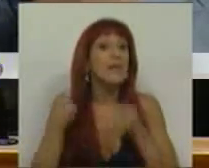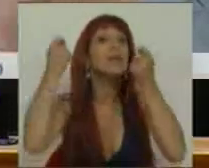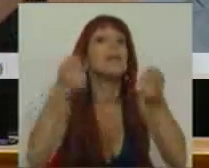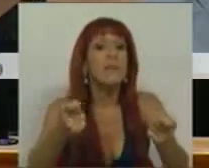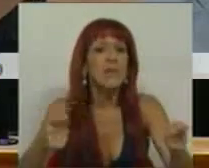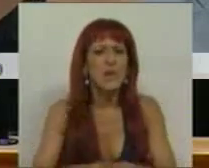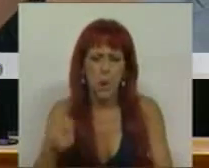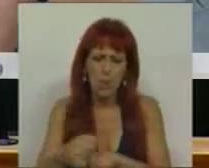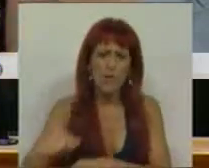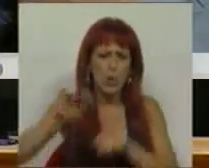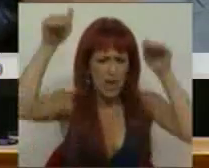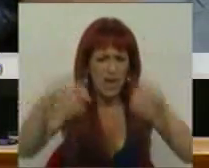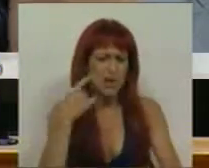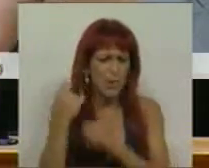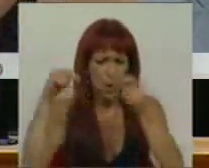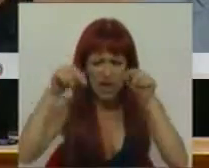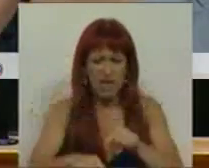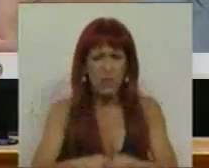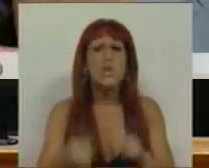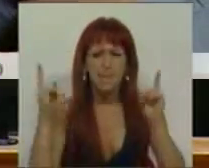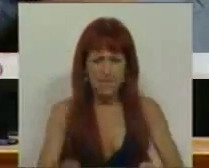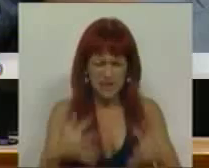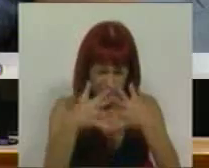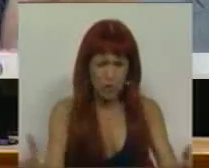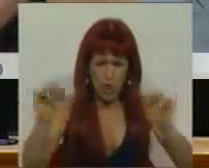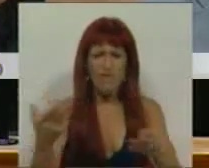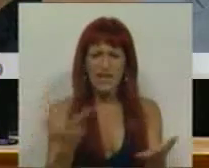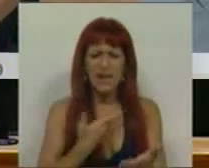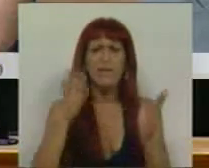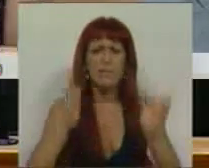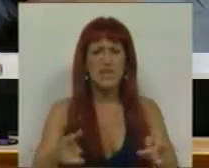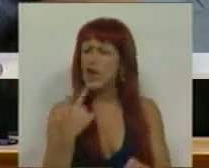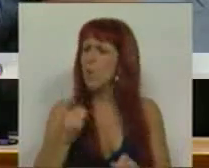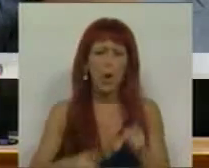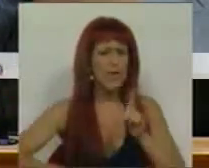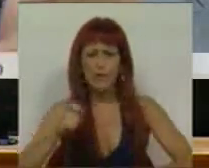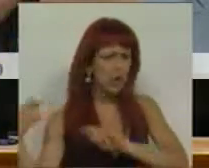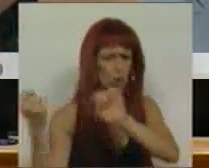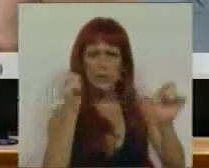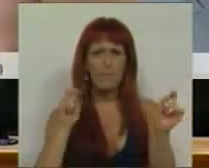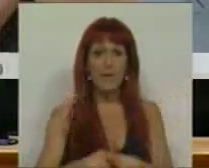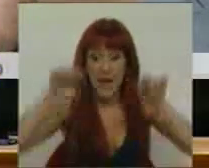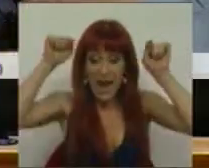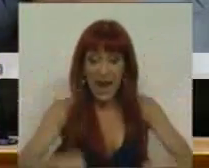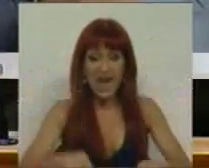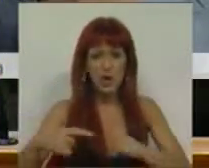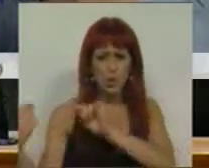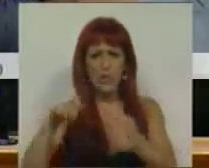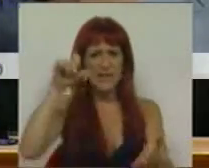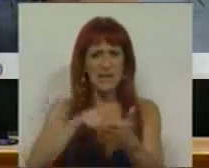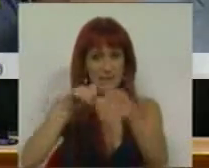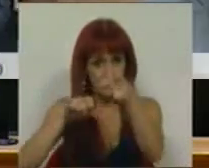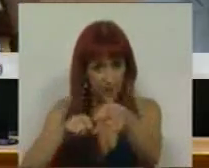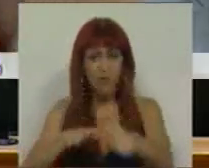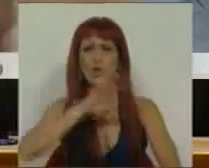investimento, combater a queda da procura interna, tem que reestruturar a dívida, não pode fugir este debate. Este é o debate